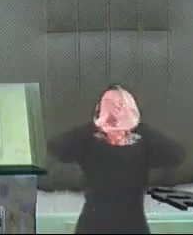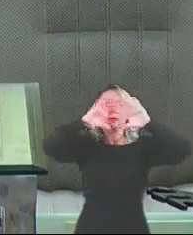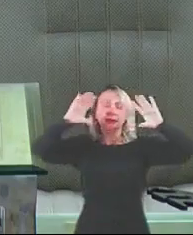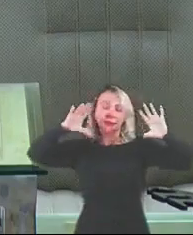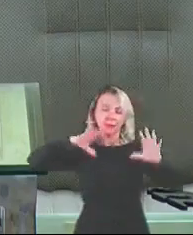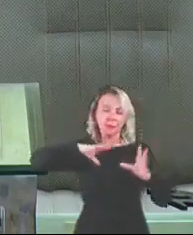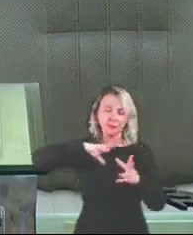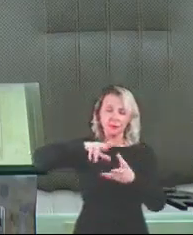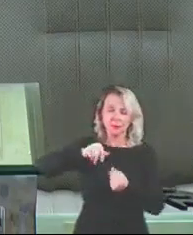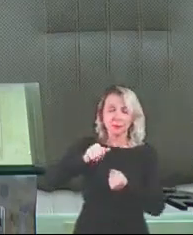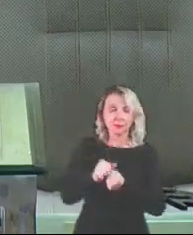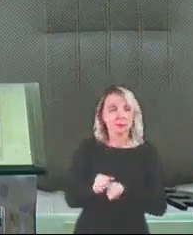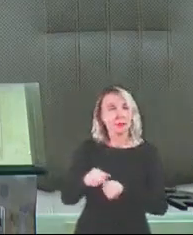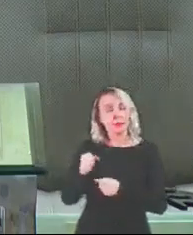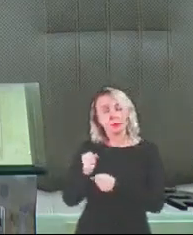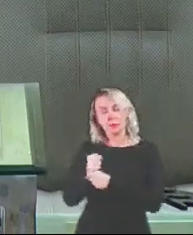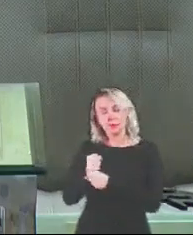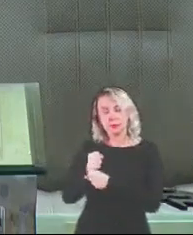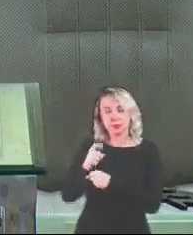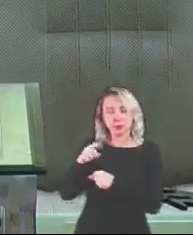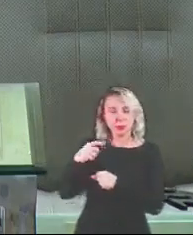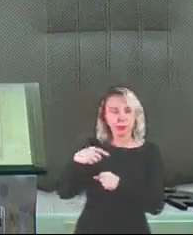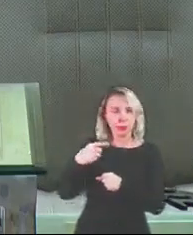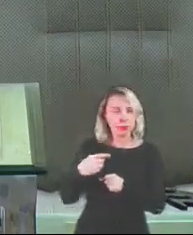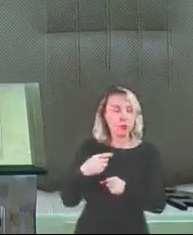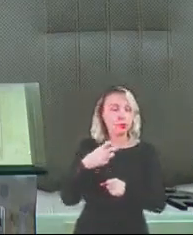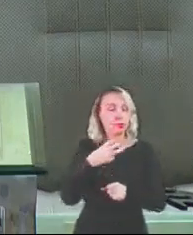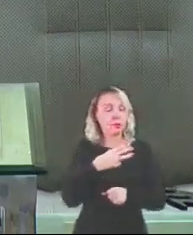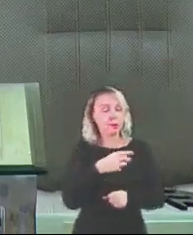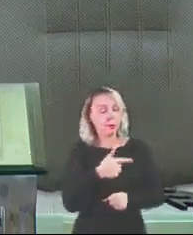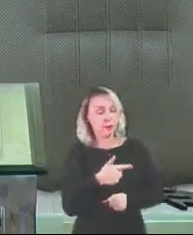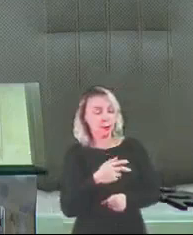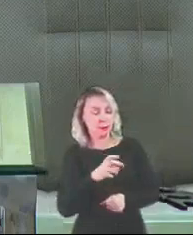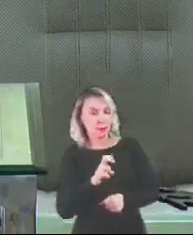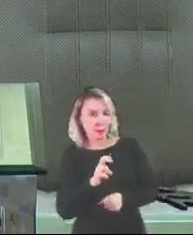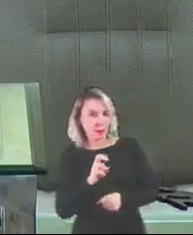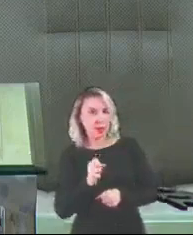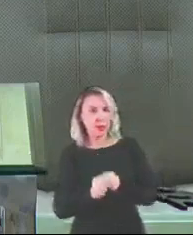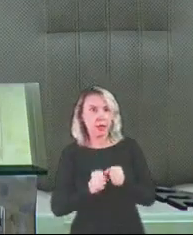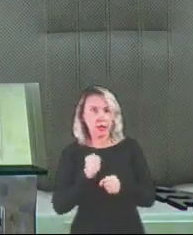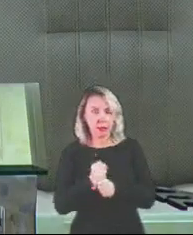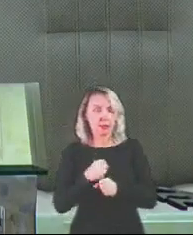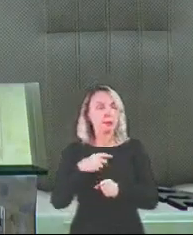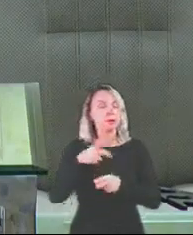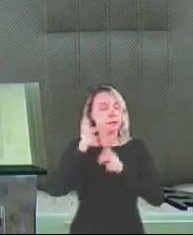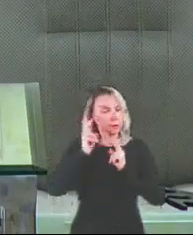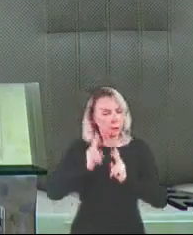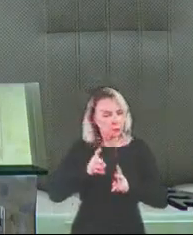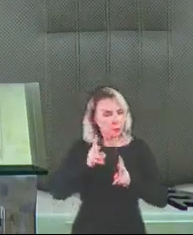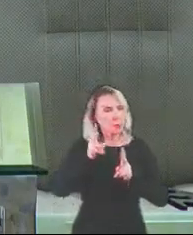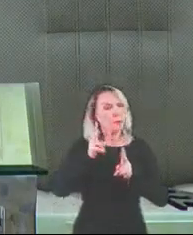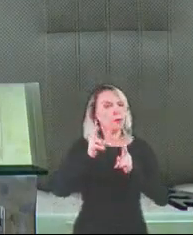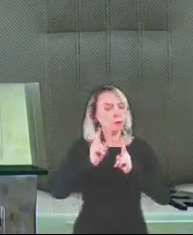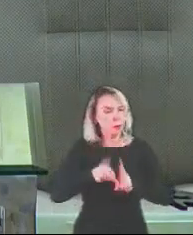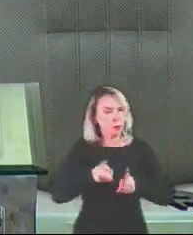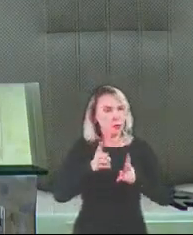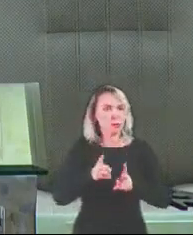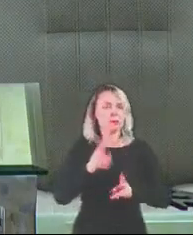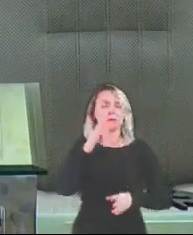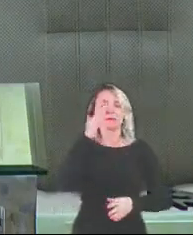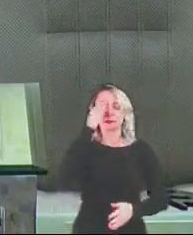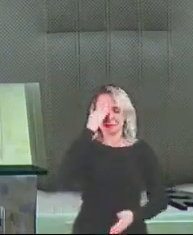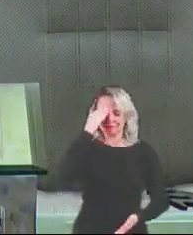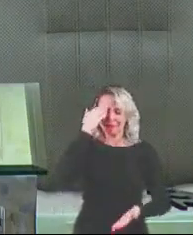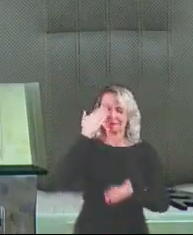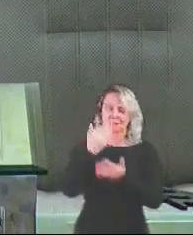se passam, o credo de Nicéia, 325, continua a mesma confirmação. Cremos em um